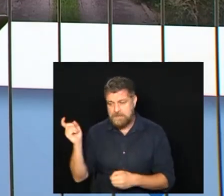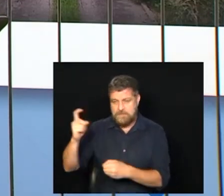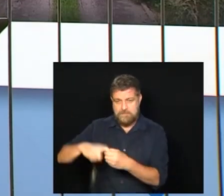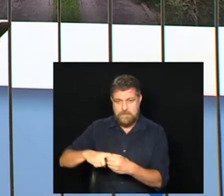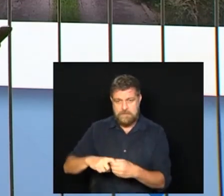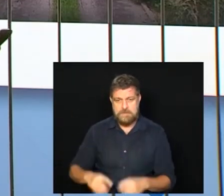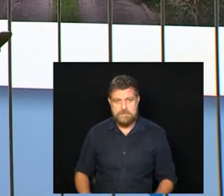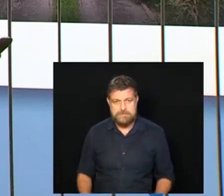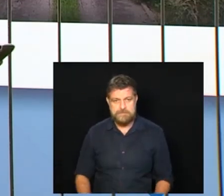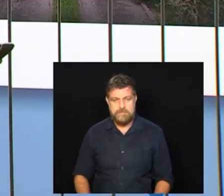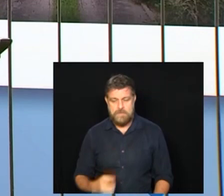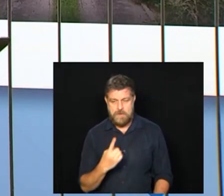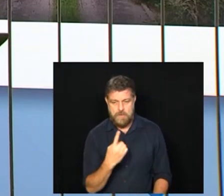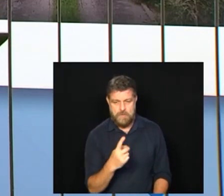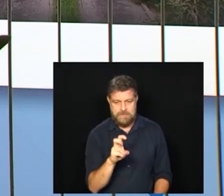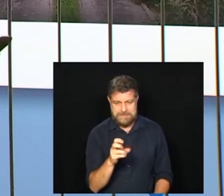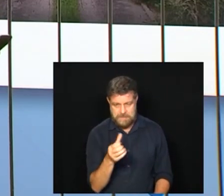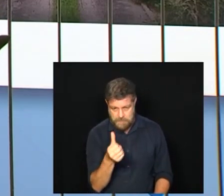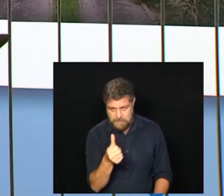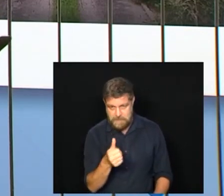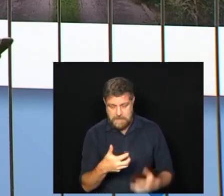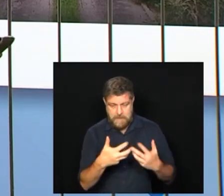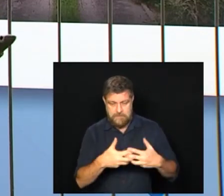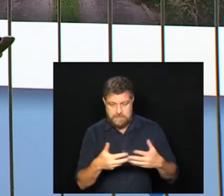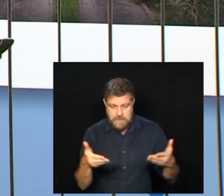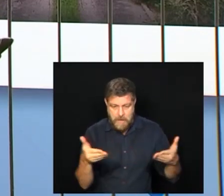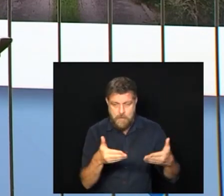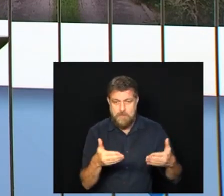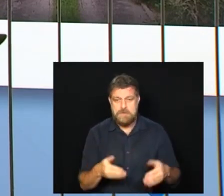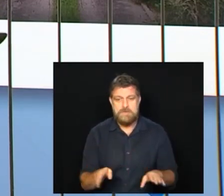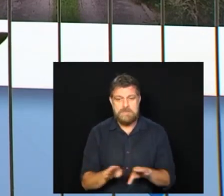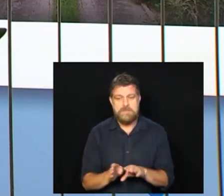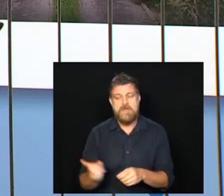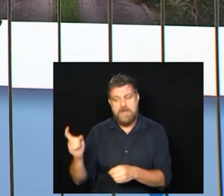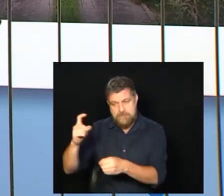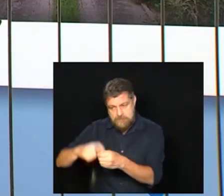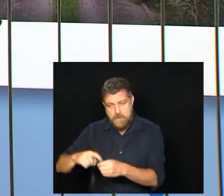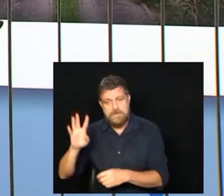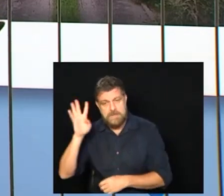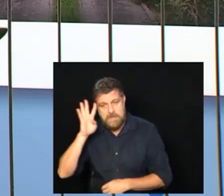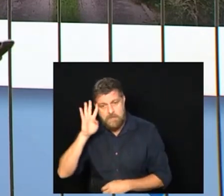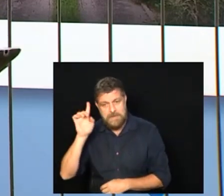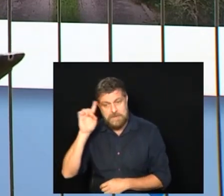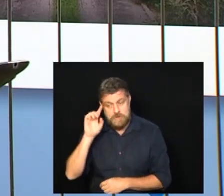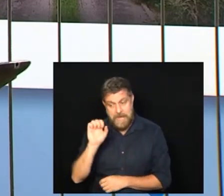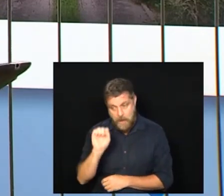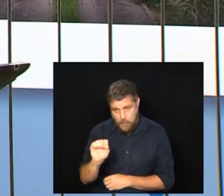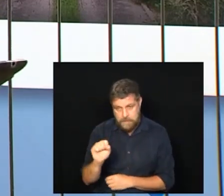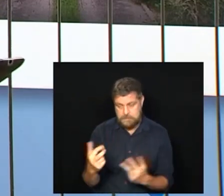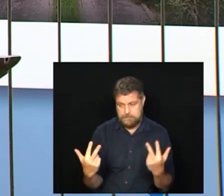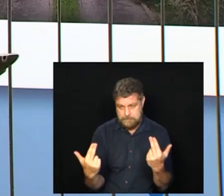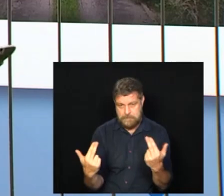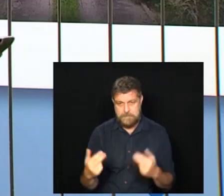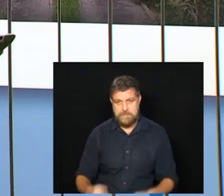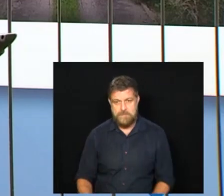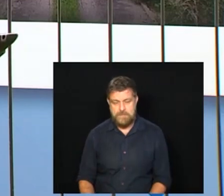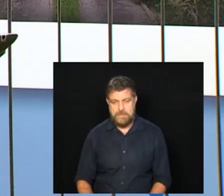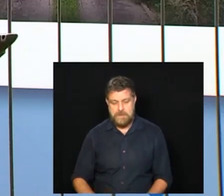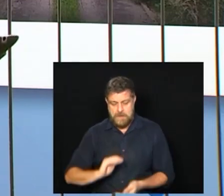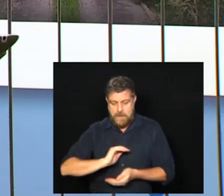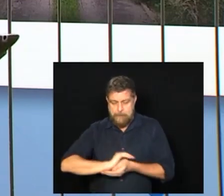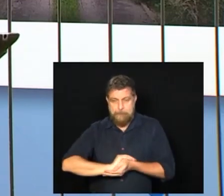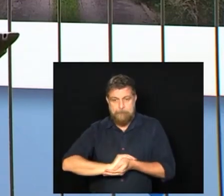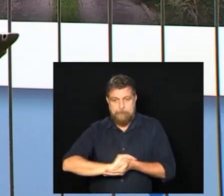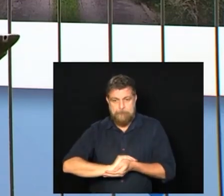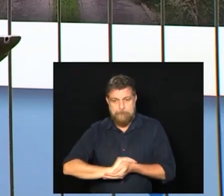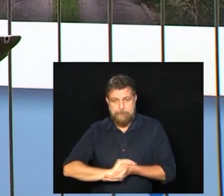sistema 156, que funciona hoje, retorna apenas na quarta-feira, dia 8 também. E o Poupa Tempo, que em